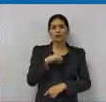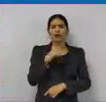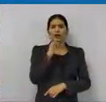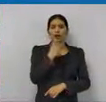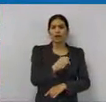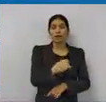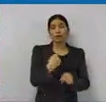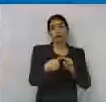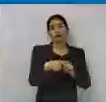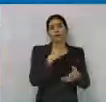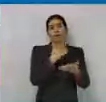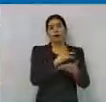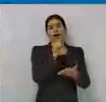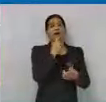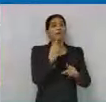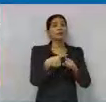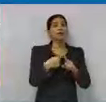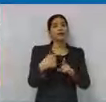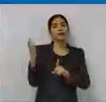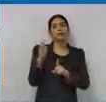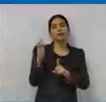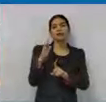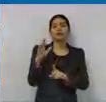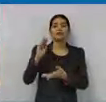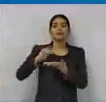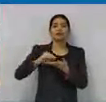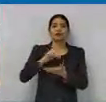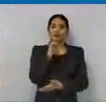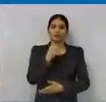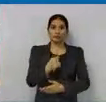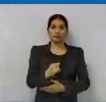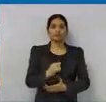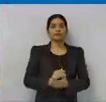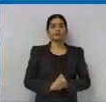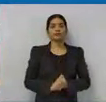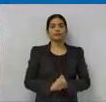nós temos nesse setor são causadas por falta de energia elétrica.